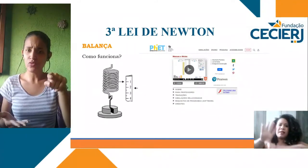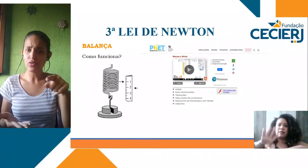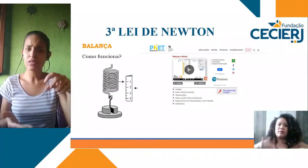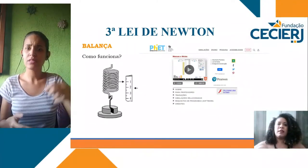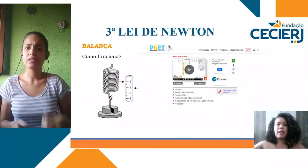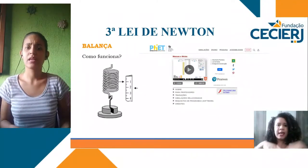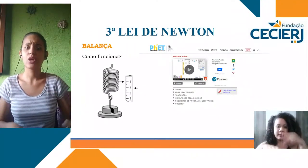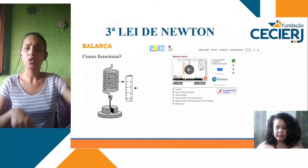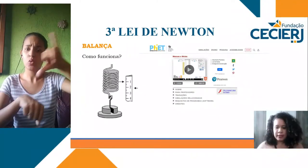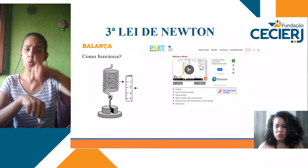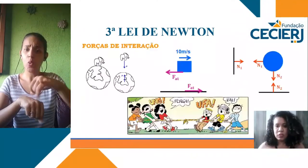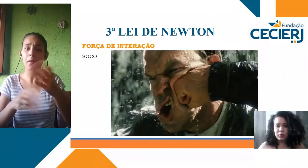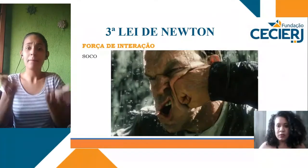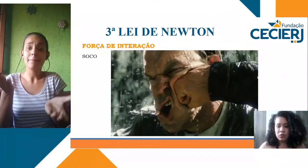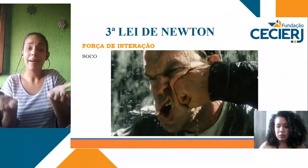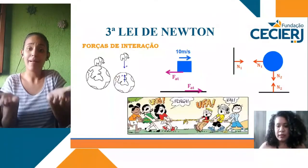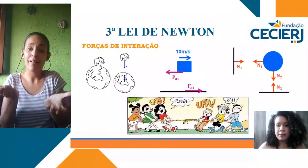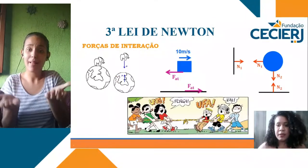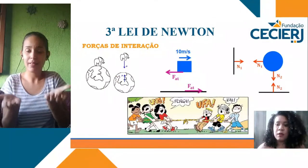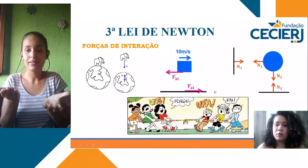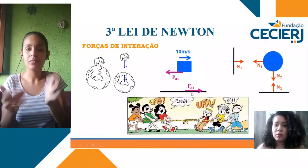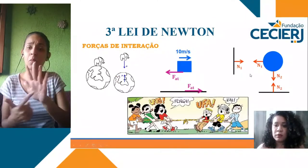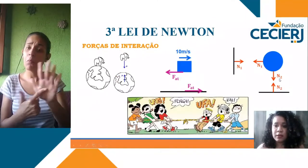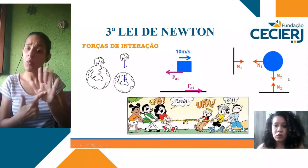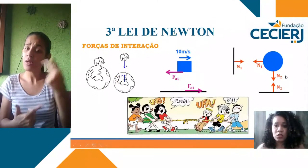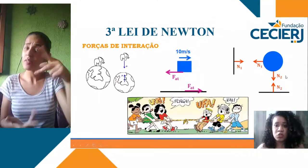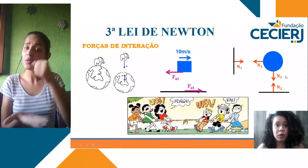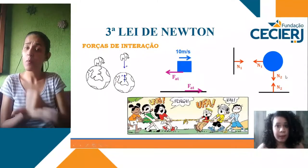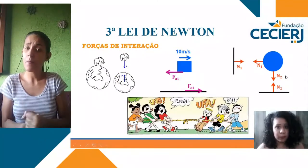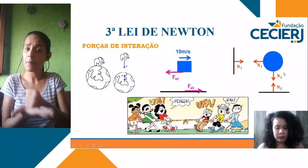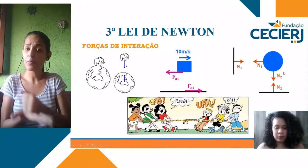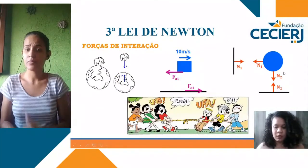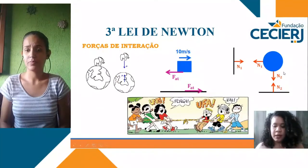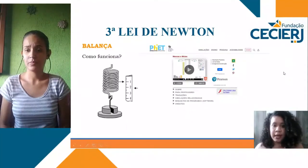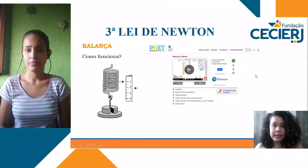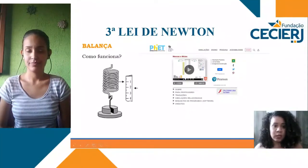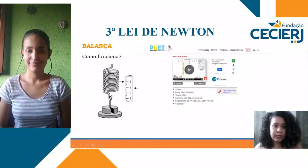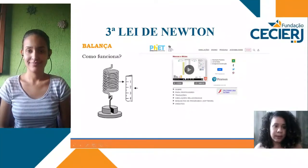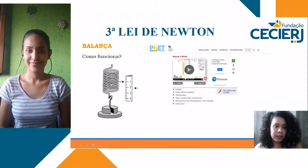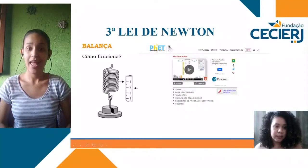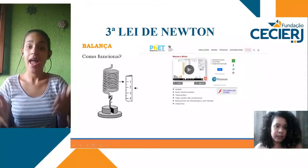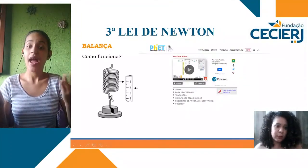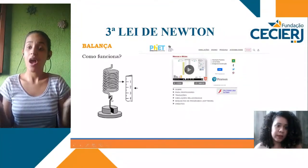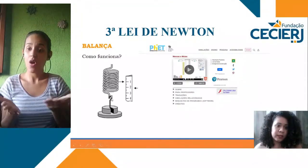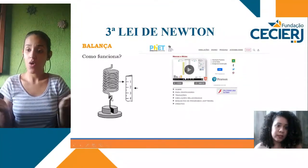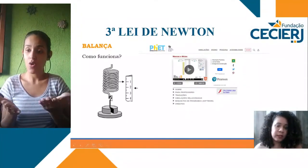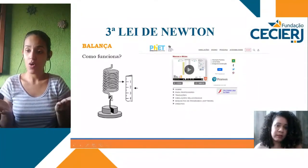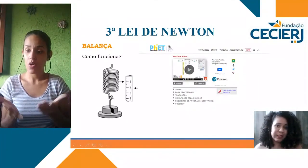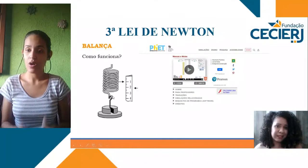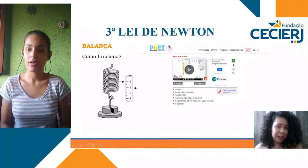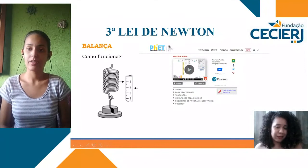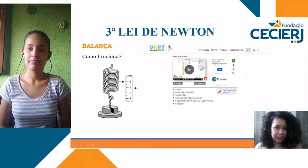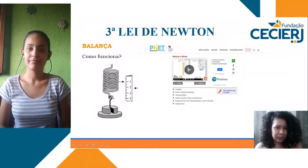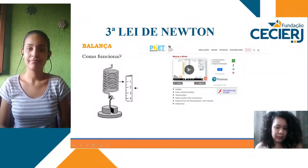nossa massa. Essas interações que estão existindo ali, são interações de normal. Essa nossa balança é uma balança que